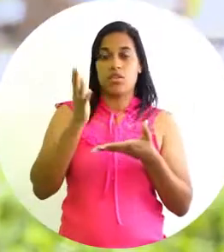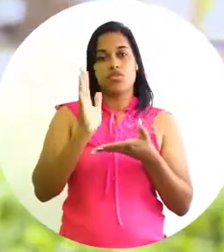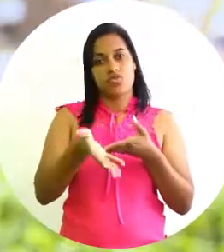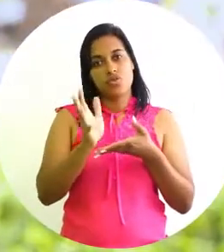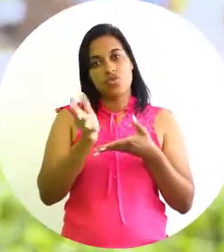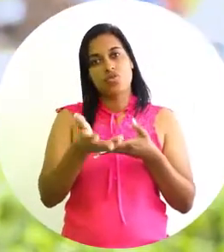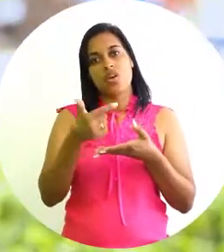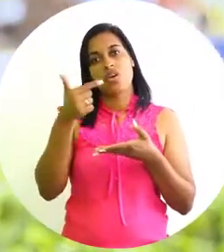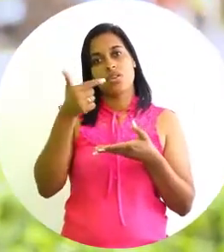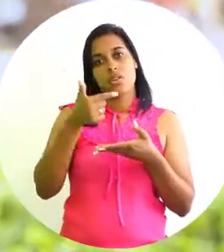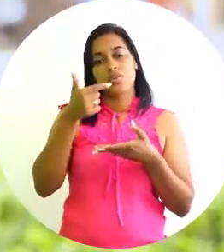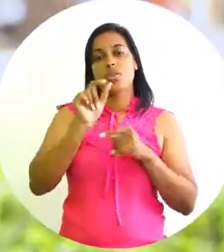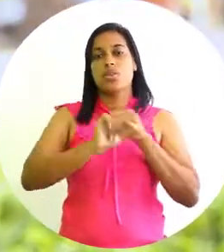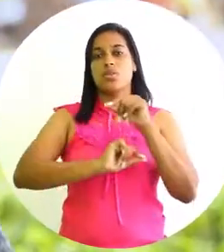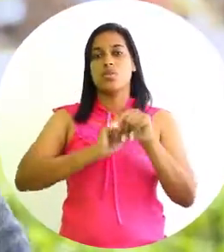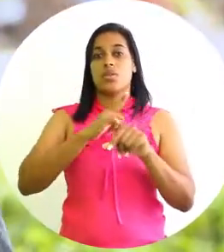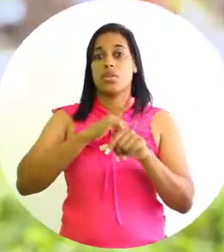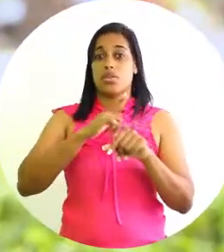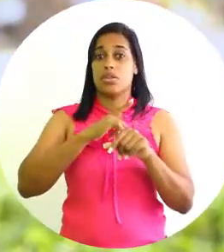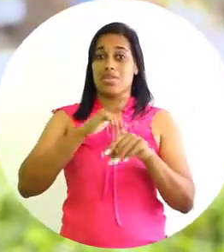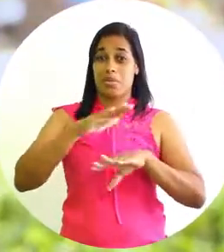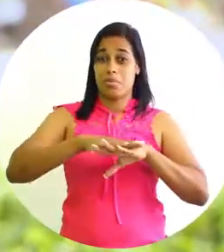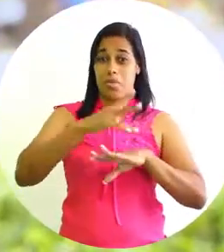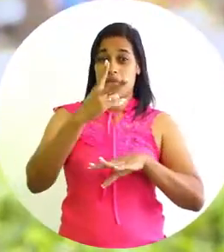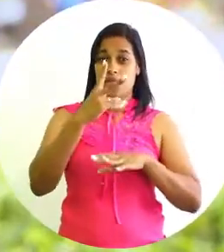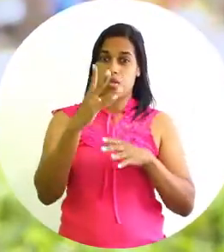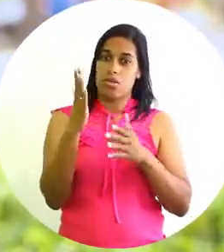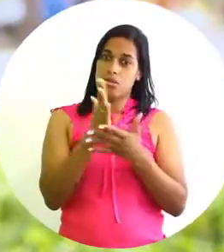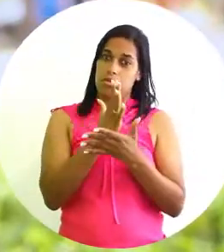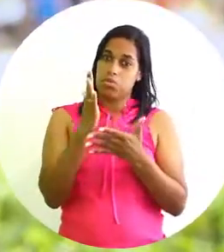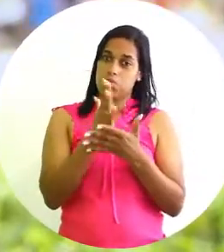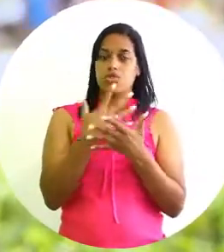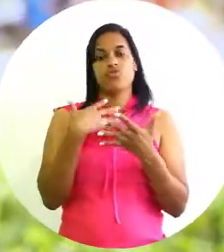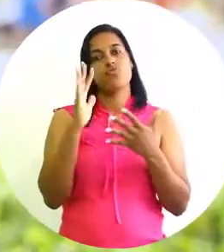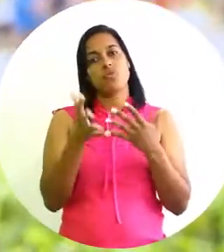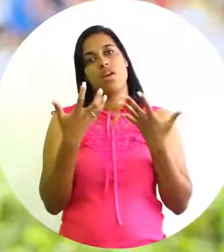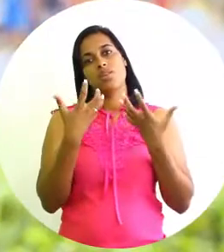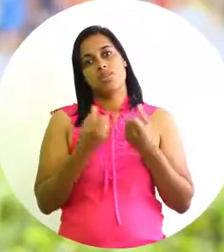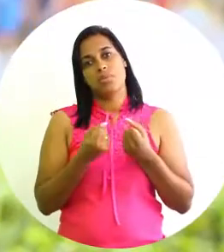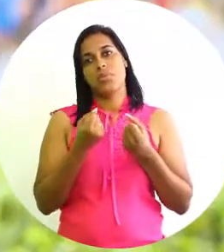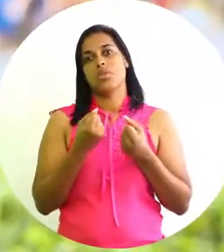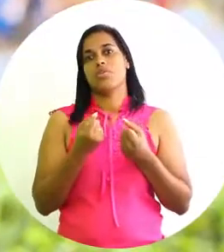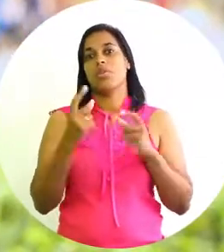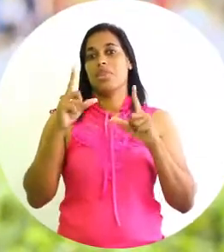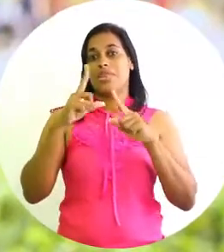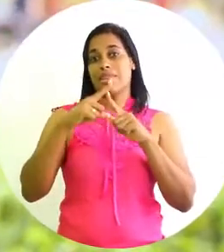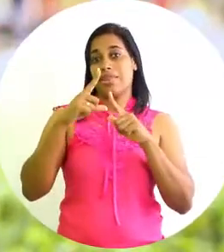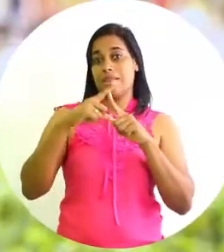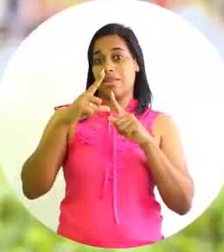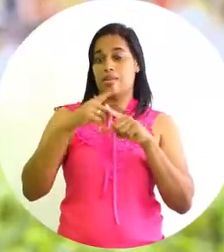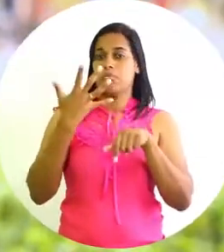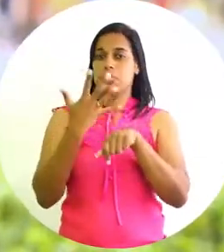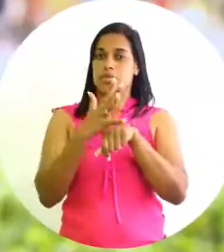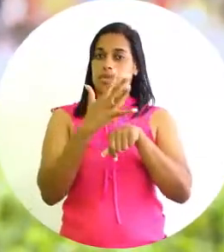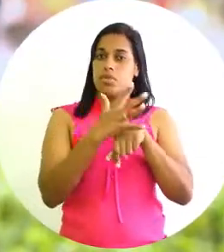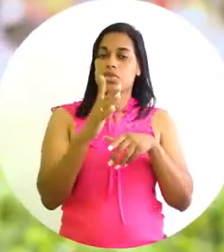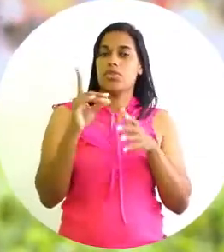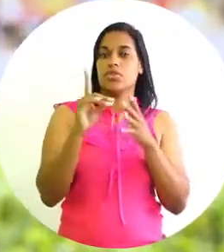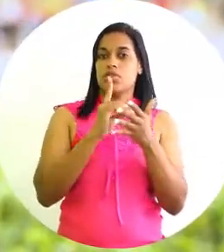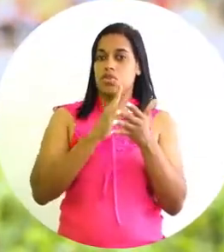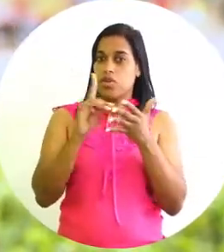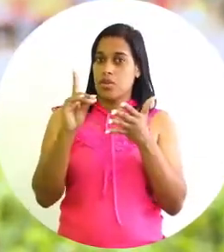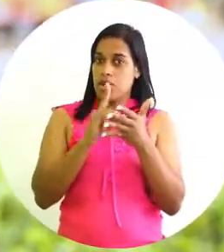as fontes secundárias são aquelas que têm mais de 2 autores ou que já receberam algum tipo de tratamento, como é o caso dos